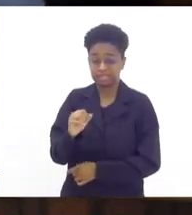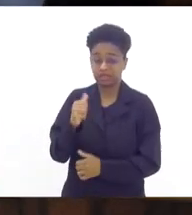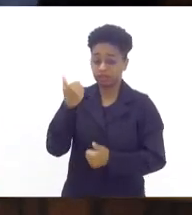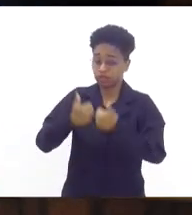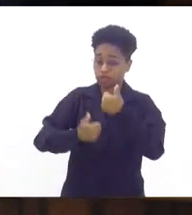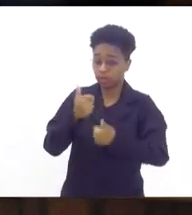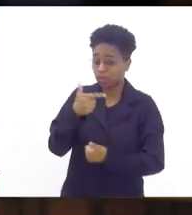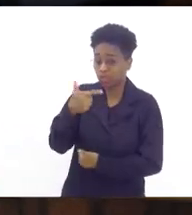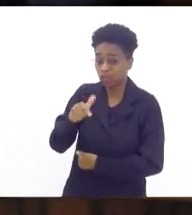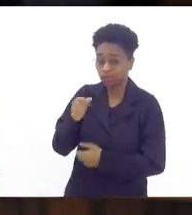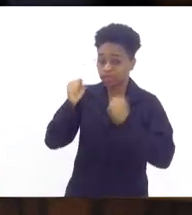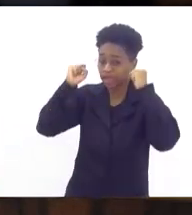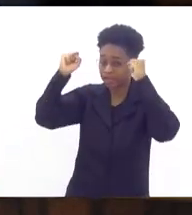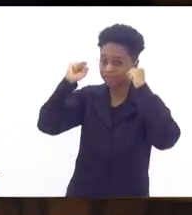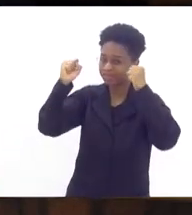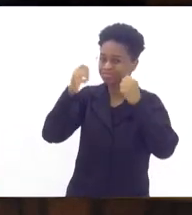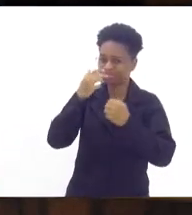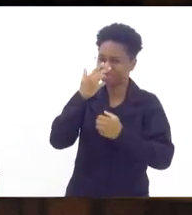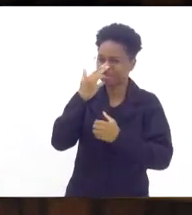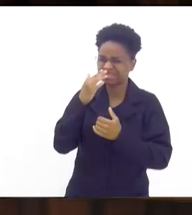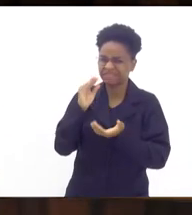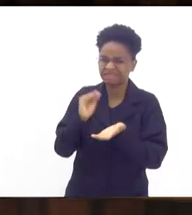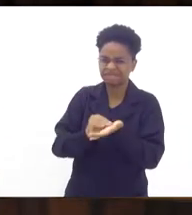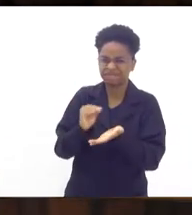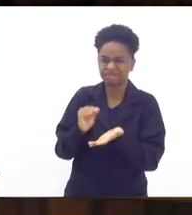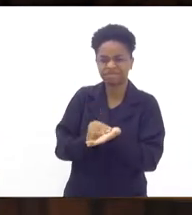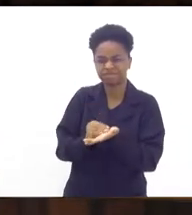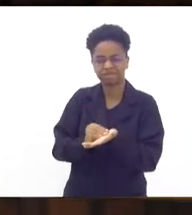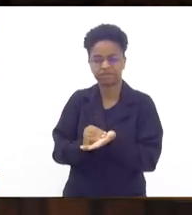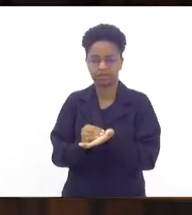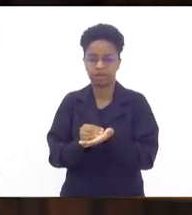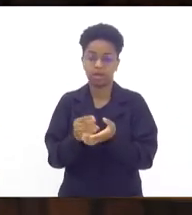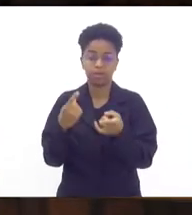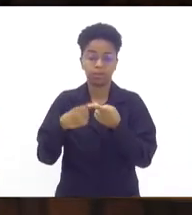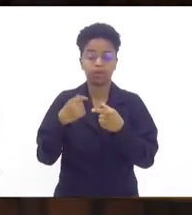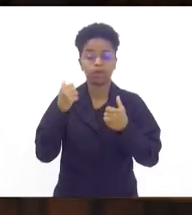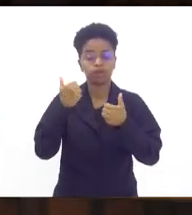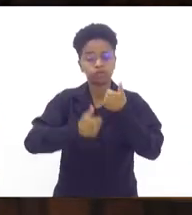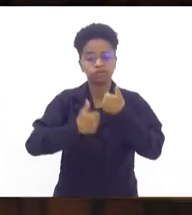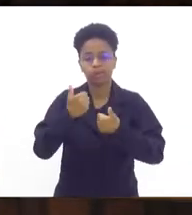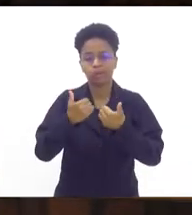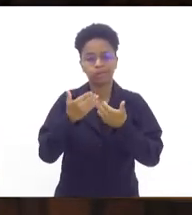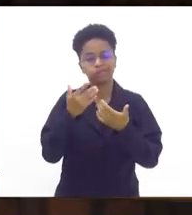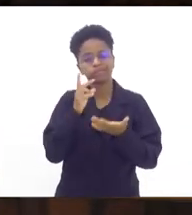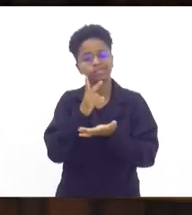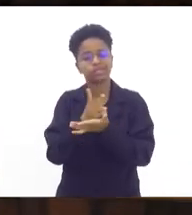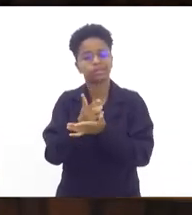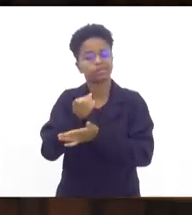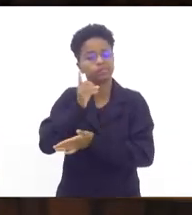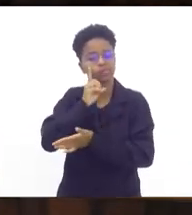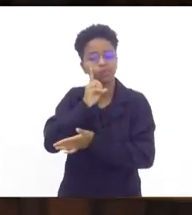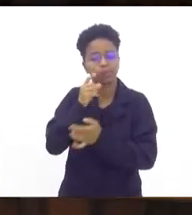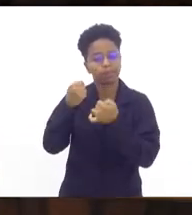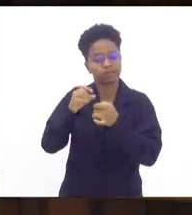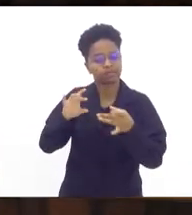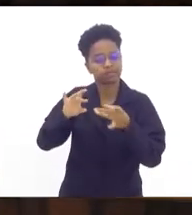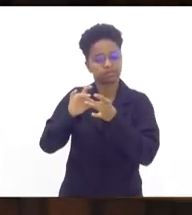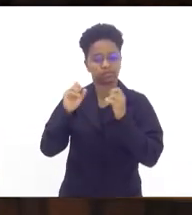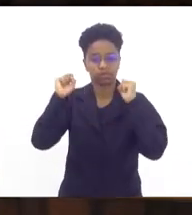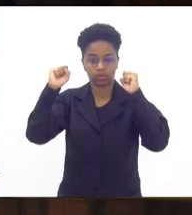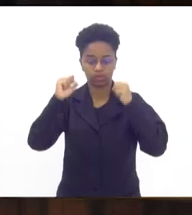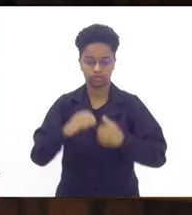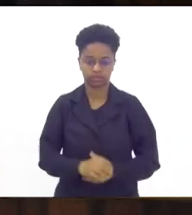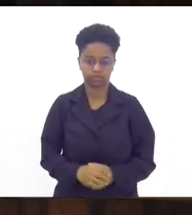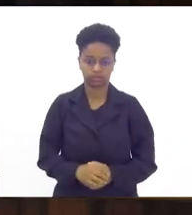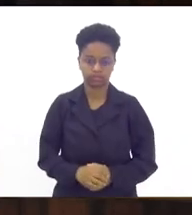não tem o seu brilhantismo que o futebol traz no seu dia a dia vamos ouvir o